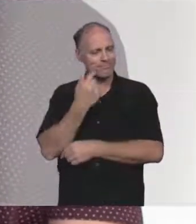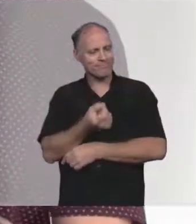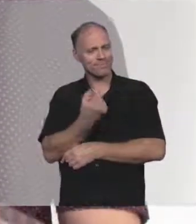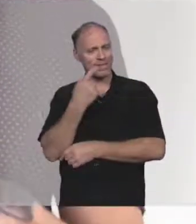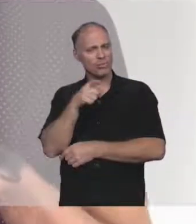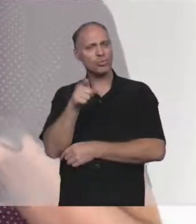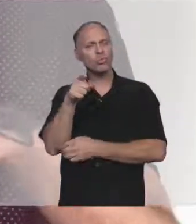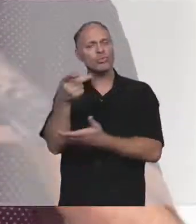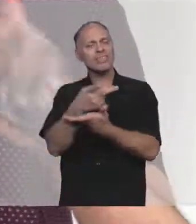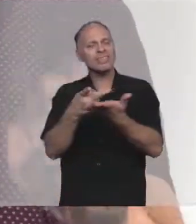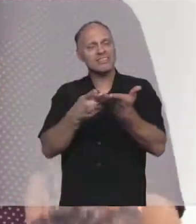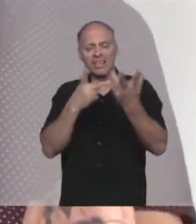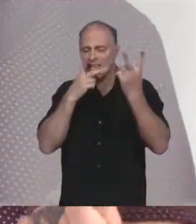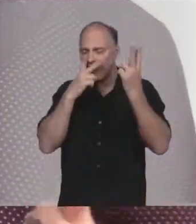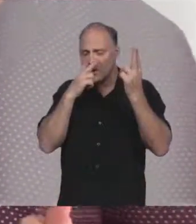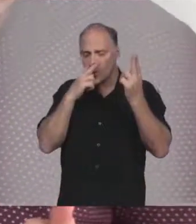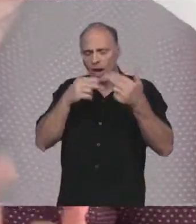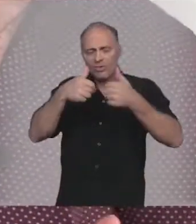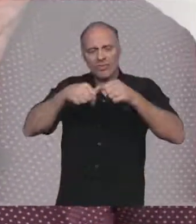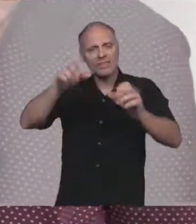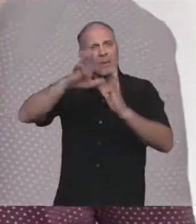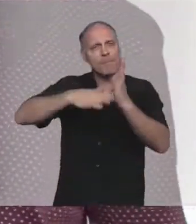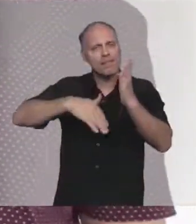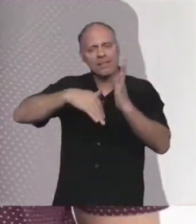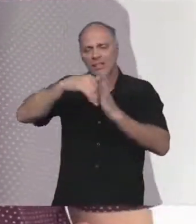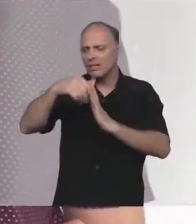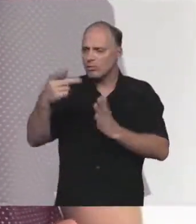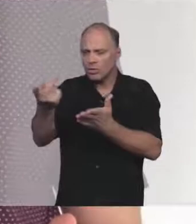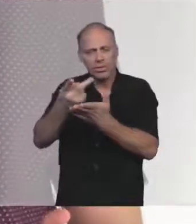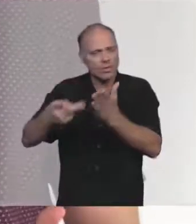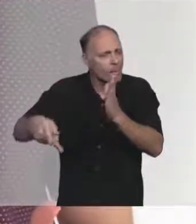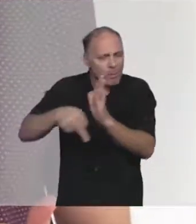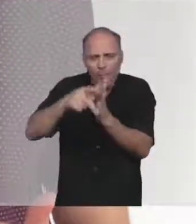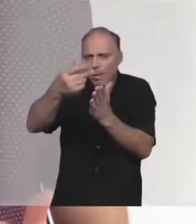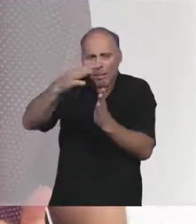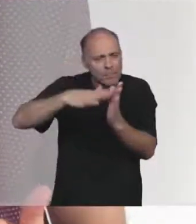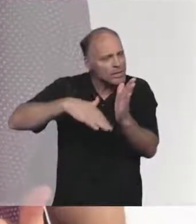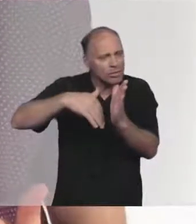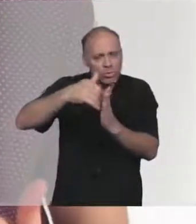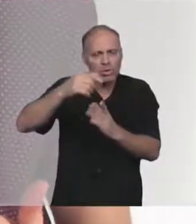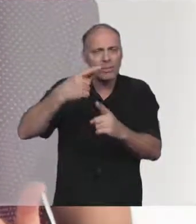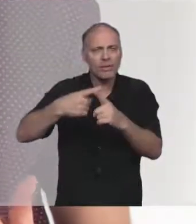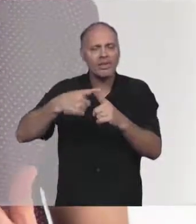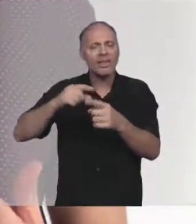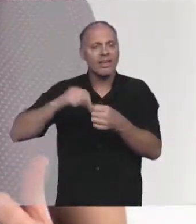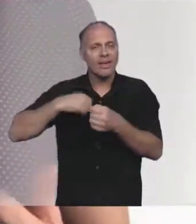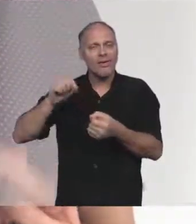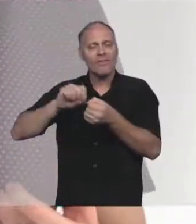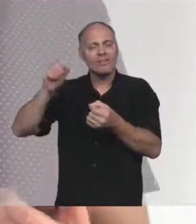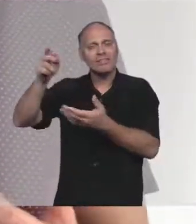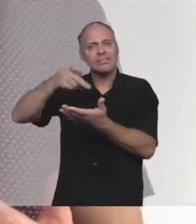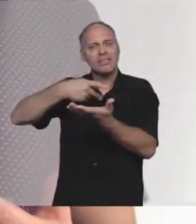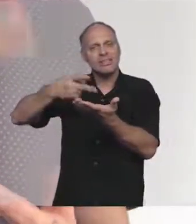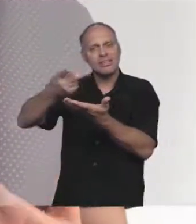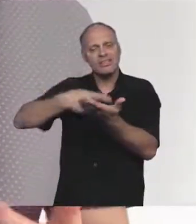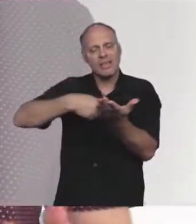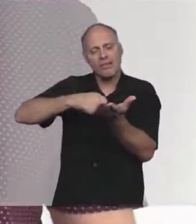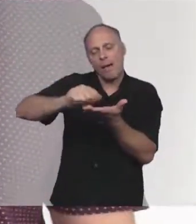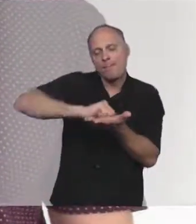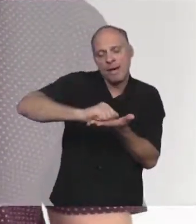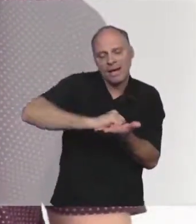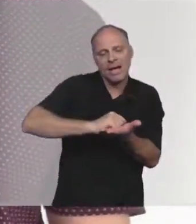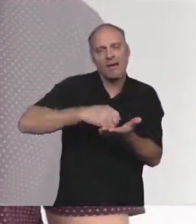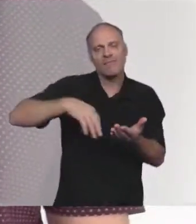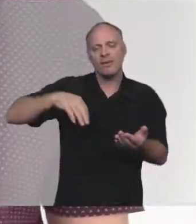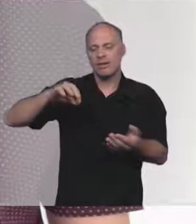engraçado, tu desenha como se tu estivesse pintando. Né? Porque eu desenhava e